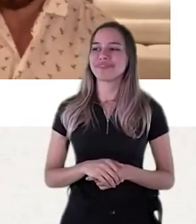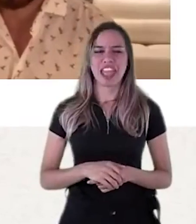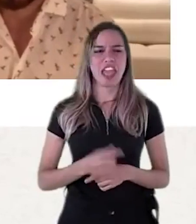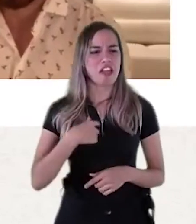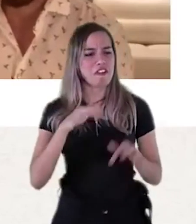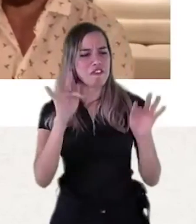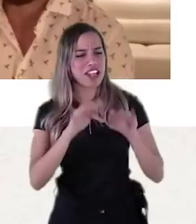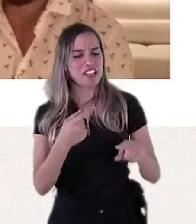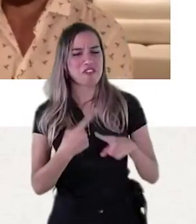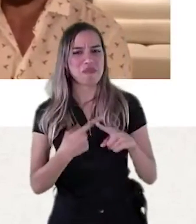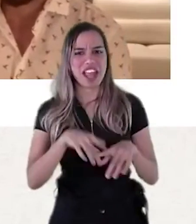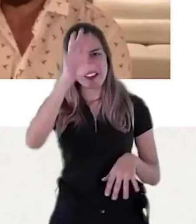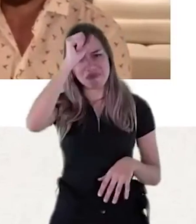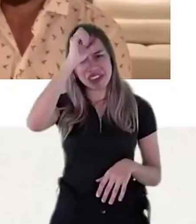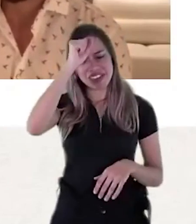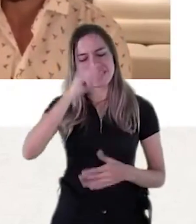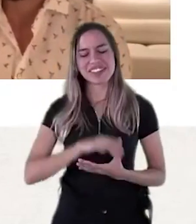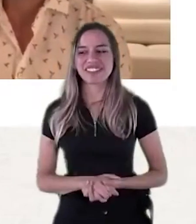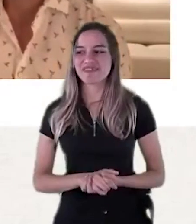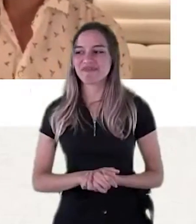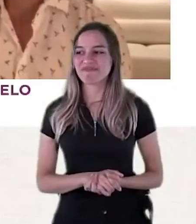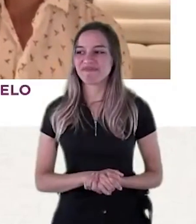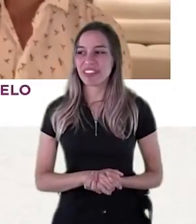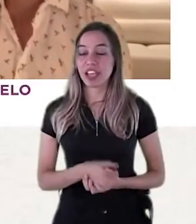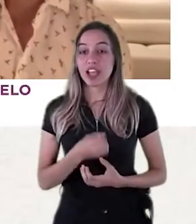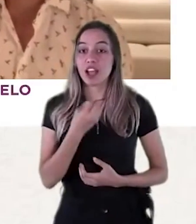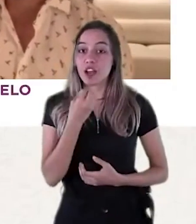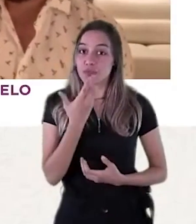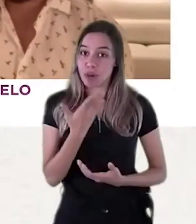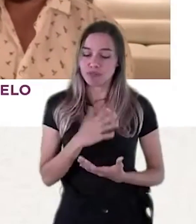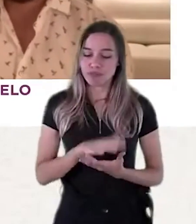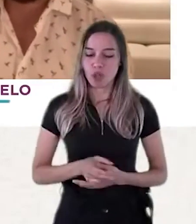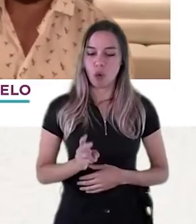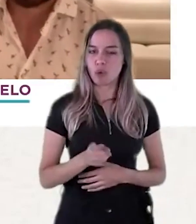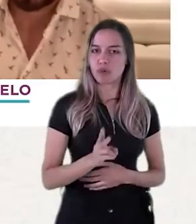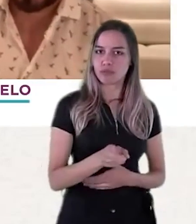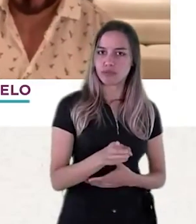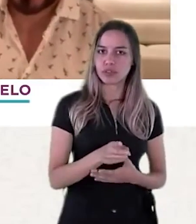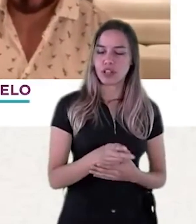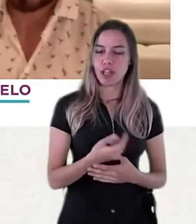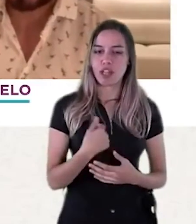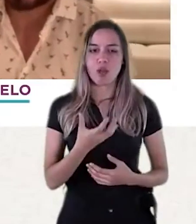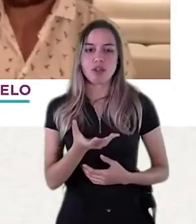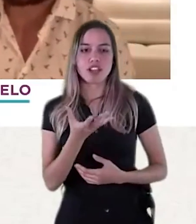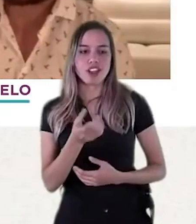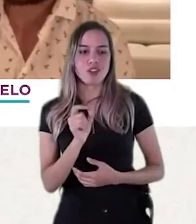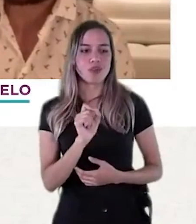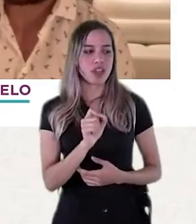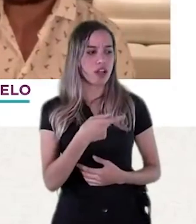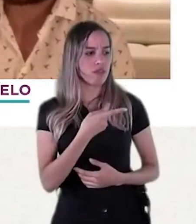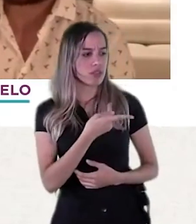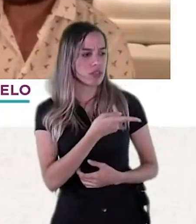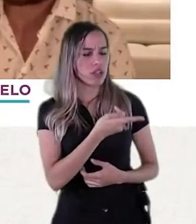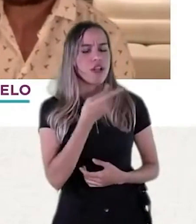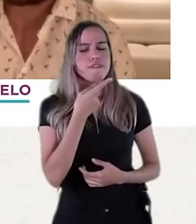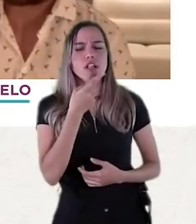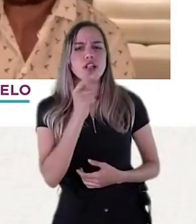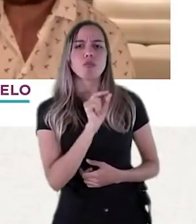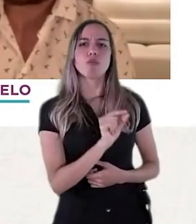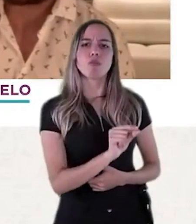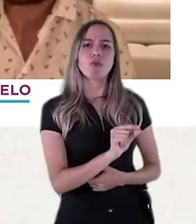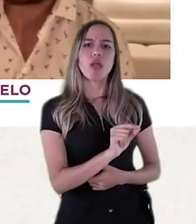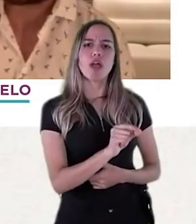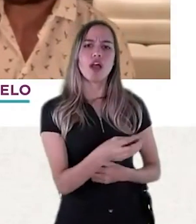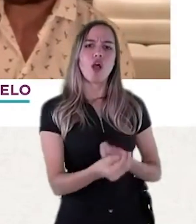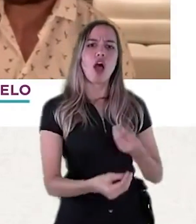coisa. Bem, dando sequência à nossa conversa, eu queria que você falasse um pouco desse momento, dessa